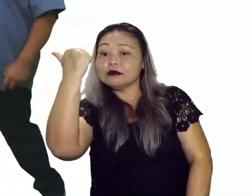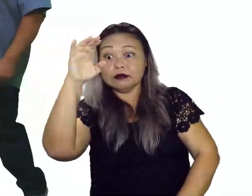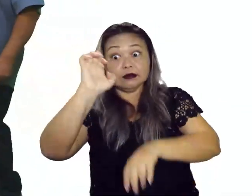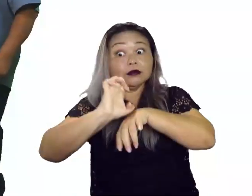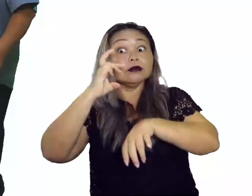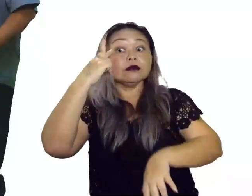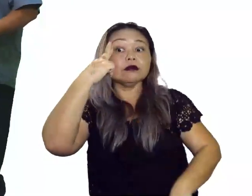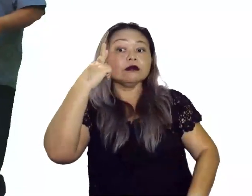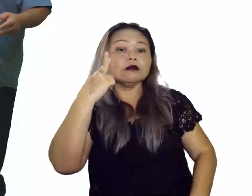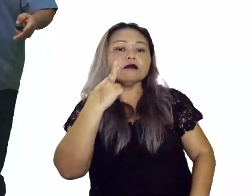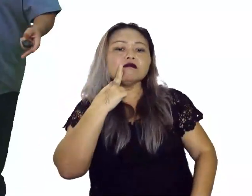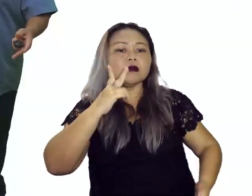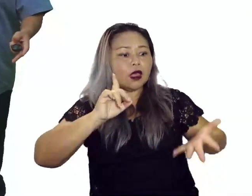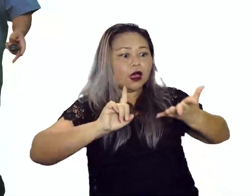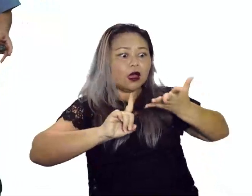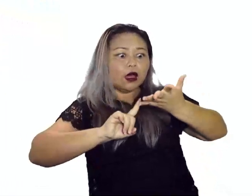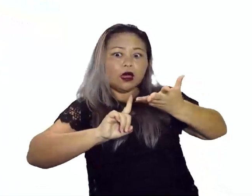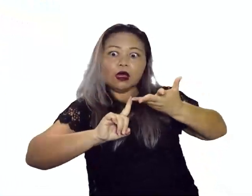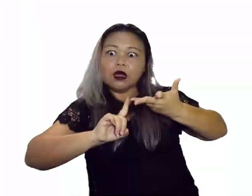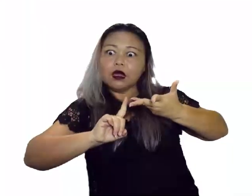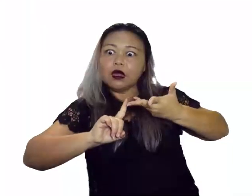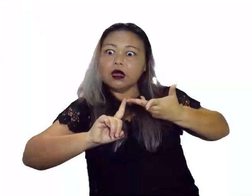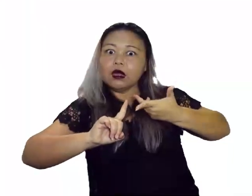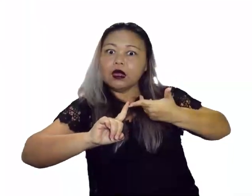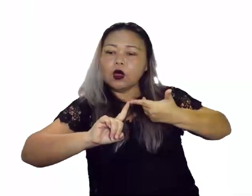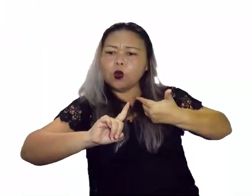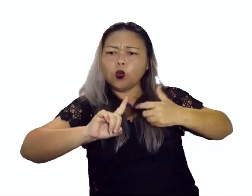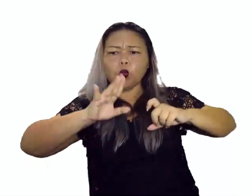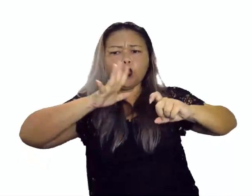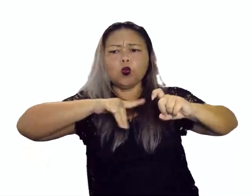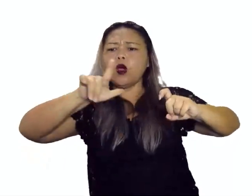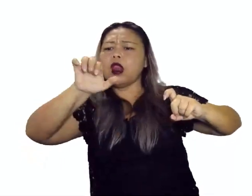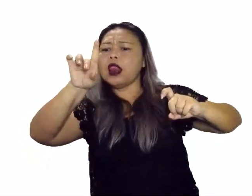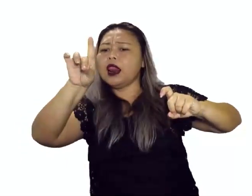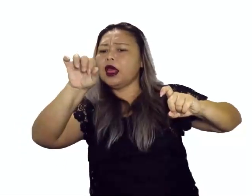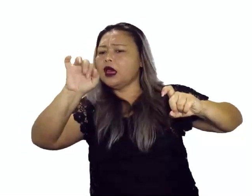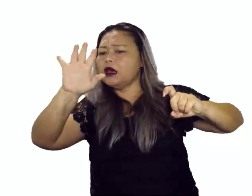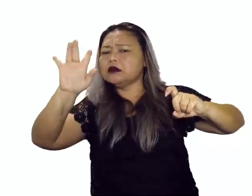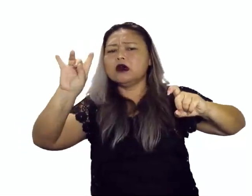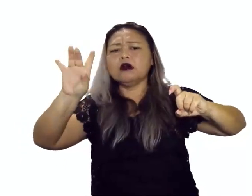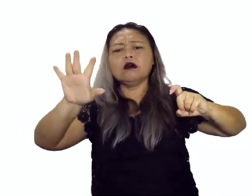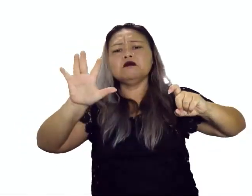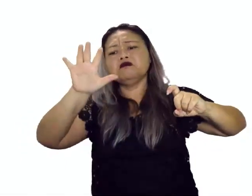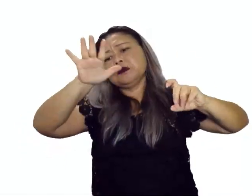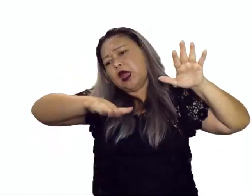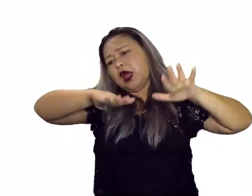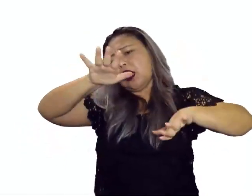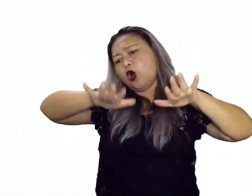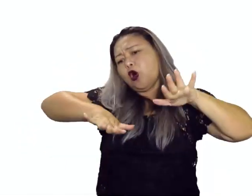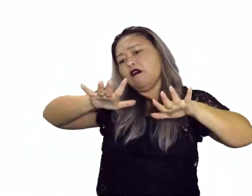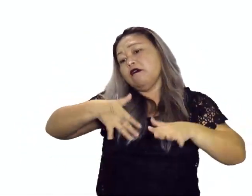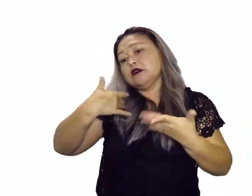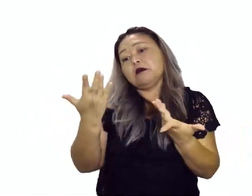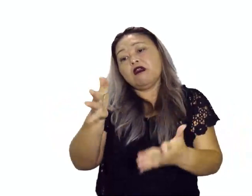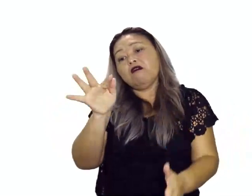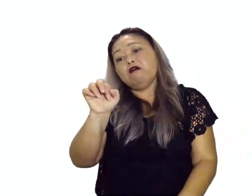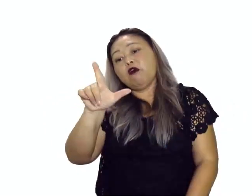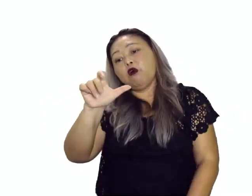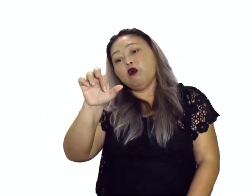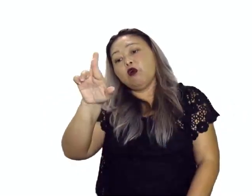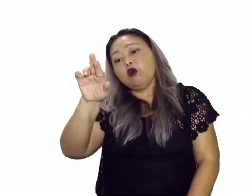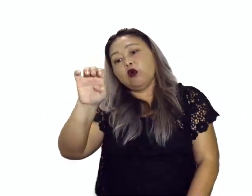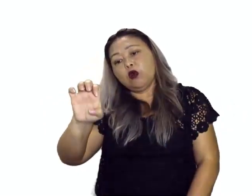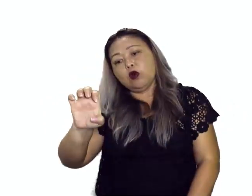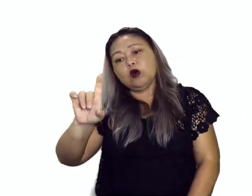de Rondônia temos vários mitos, né? Várias lendas. Às vezes nós chamamos até de folclore. E